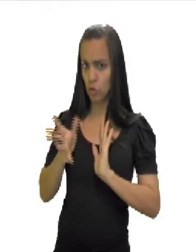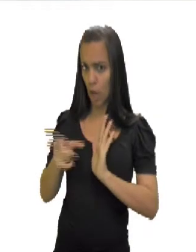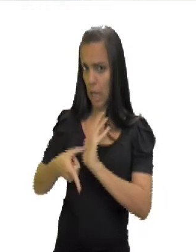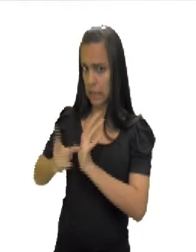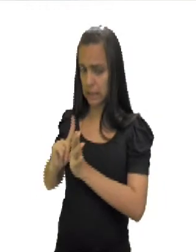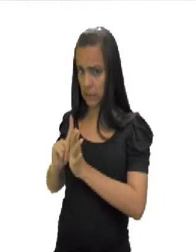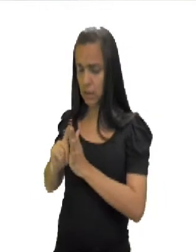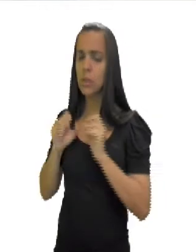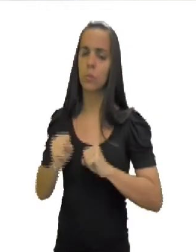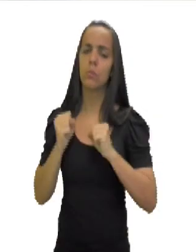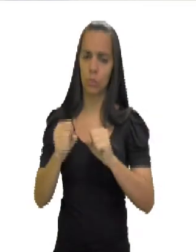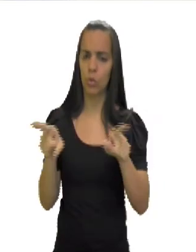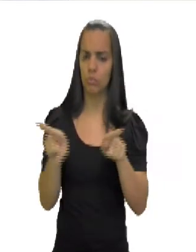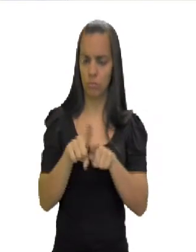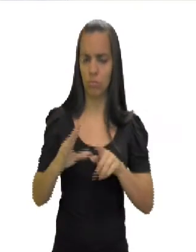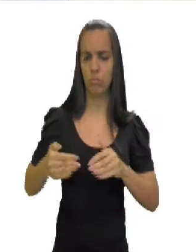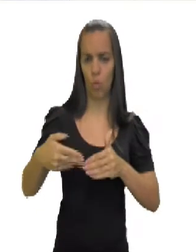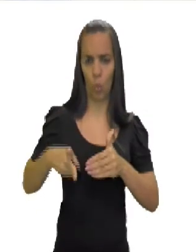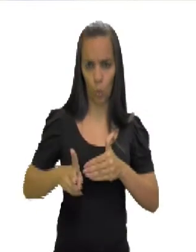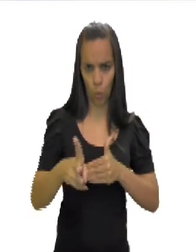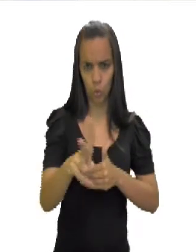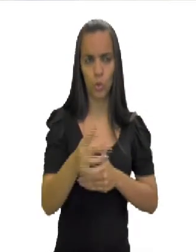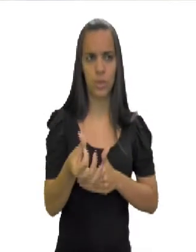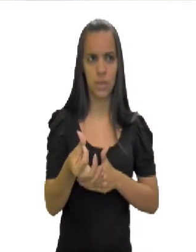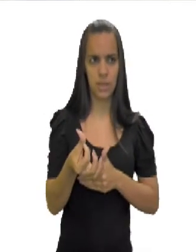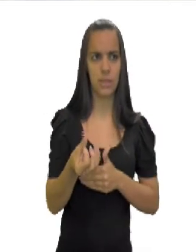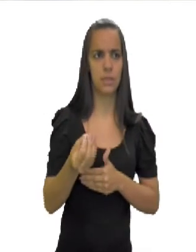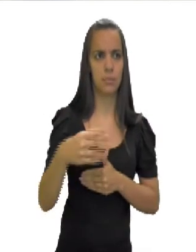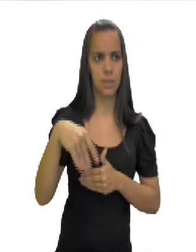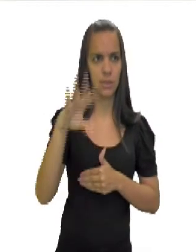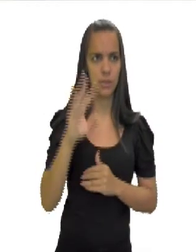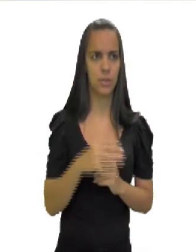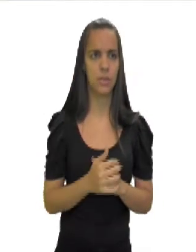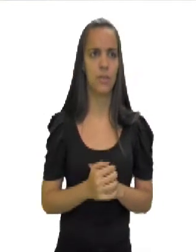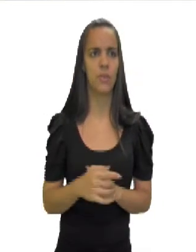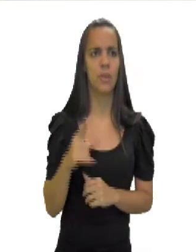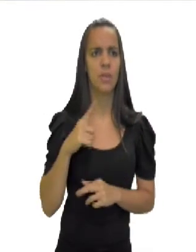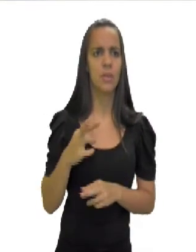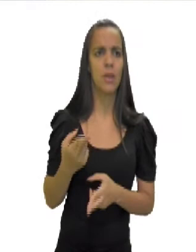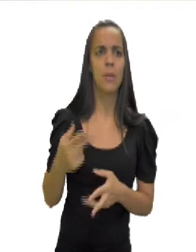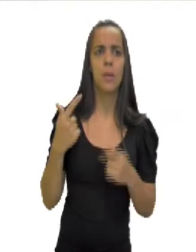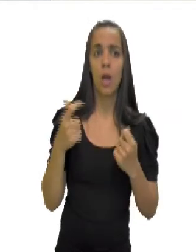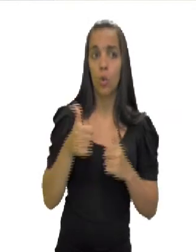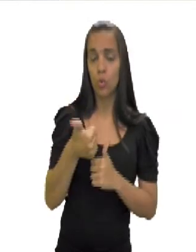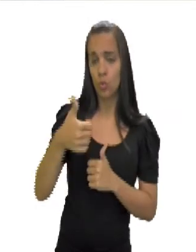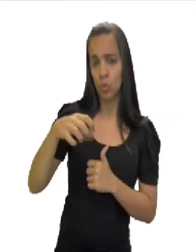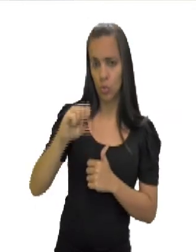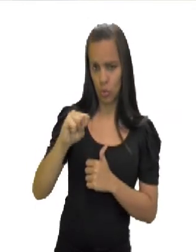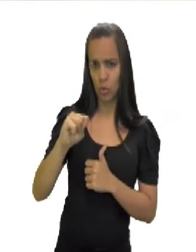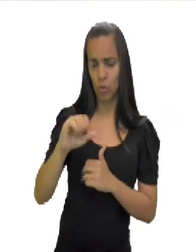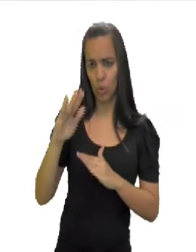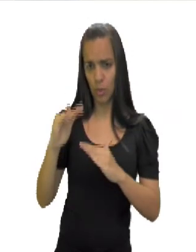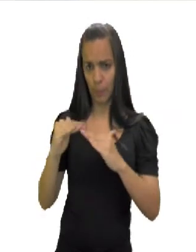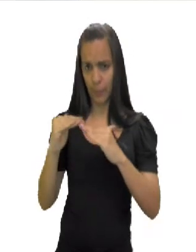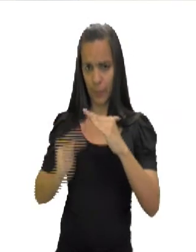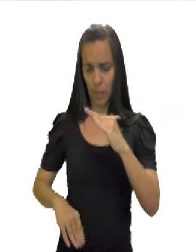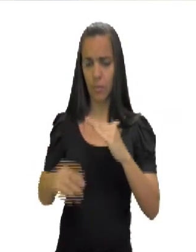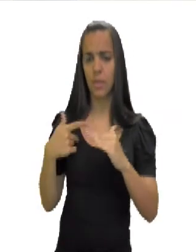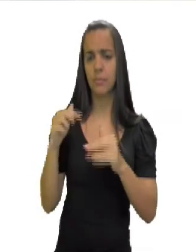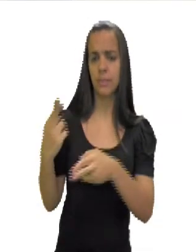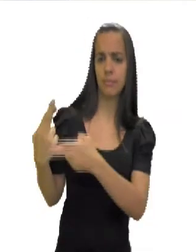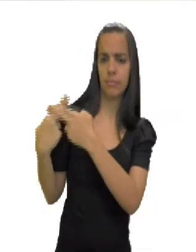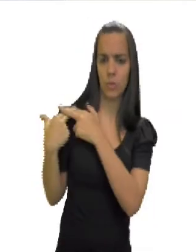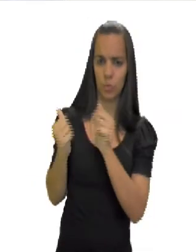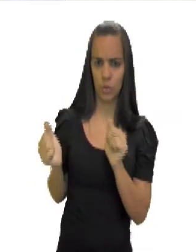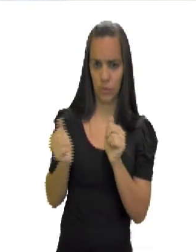E menores de 18 precisam estar acompanhados de responsáveis ou com um formulário de